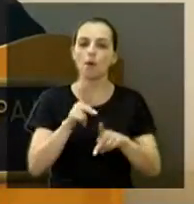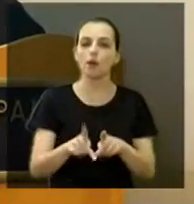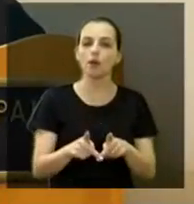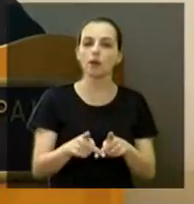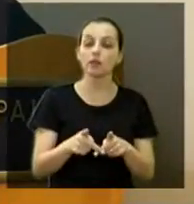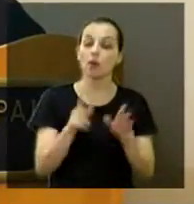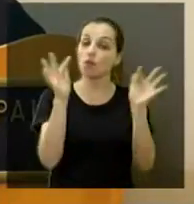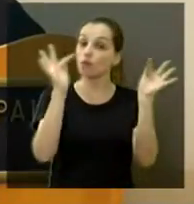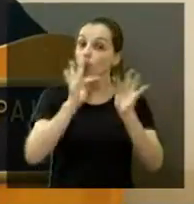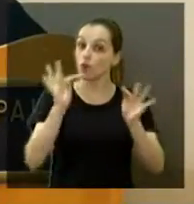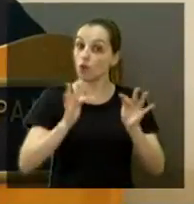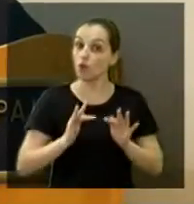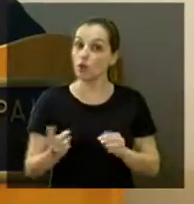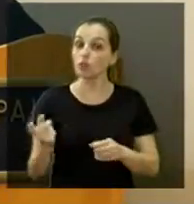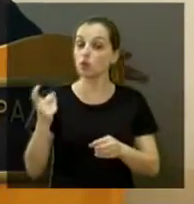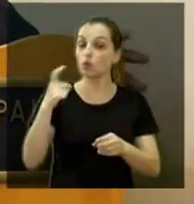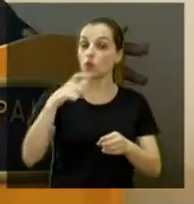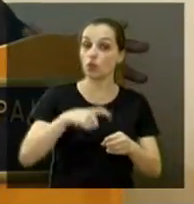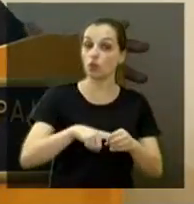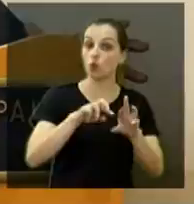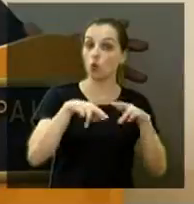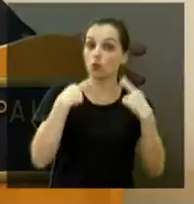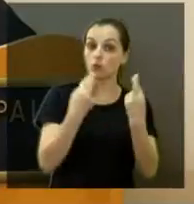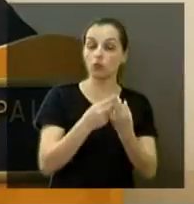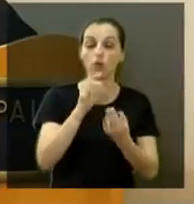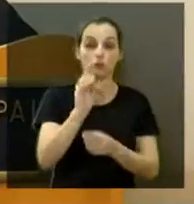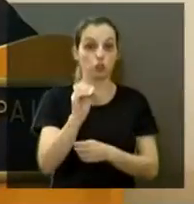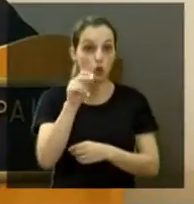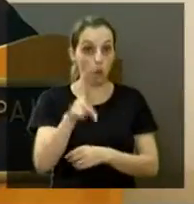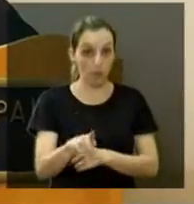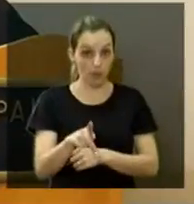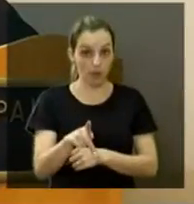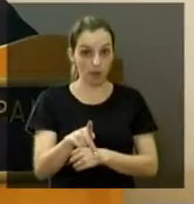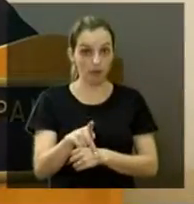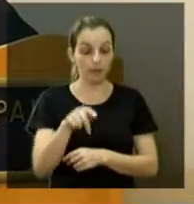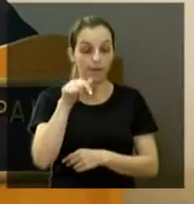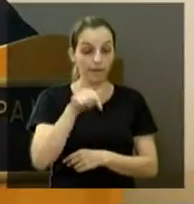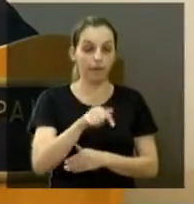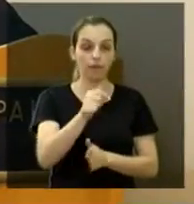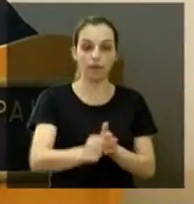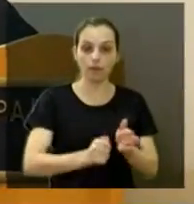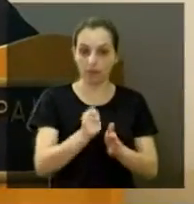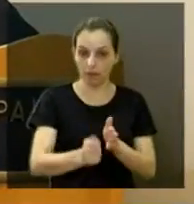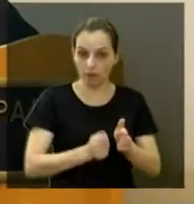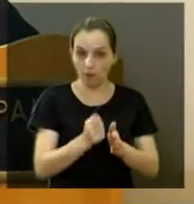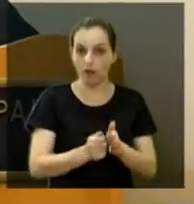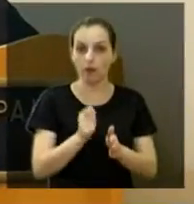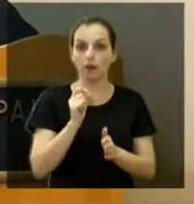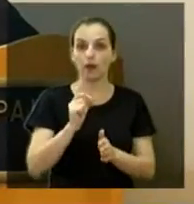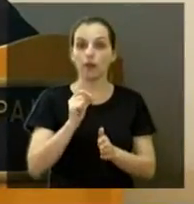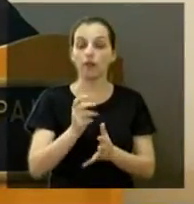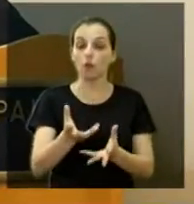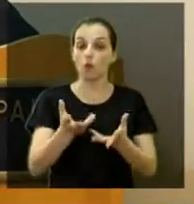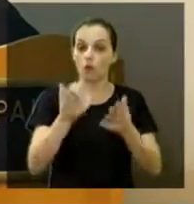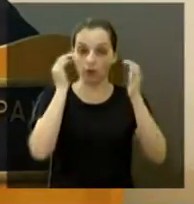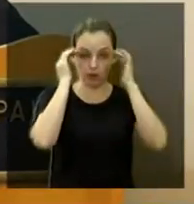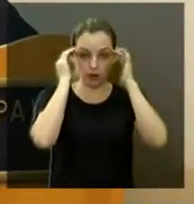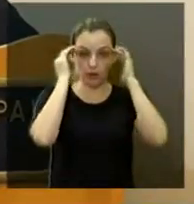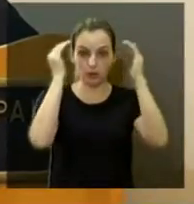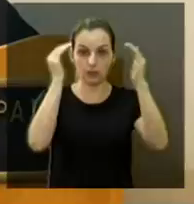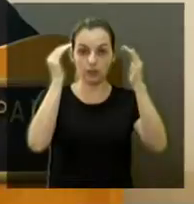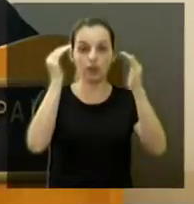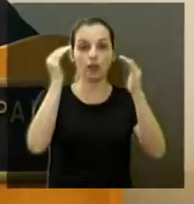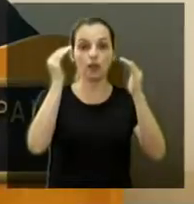volta. E isso contentou muita gente aqui nessa cidade de Araraquara. Eu quero agradecer ao nosso prefeito